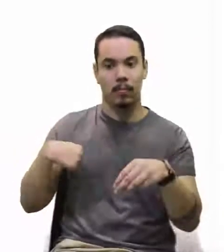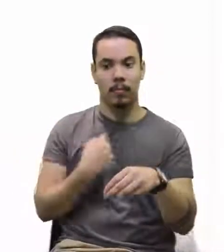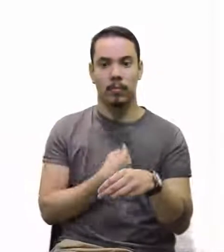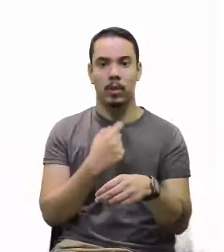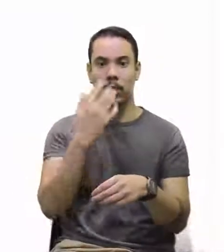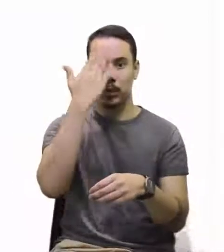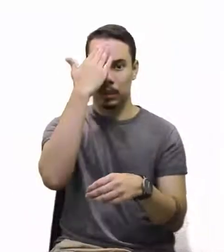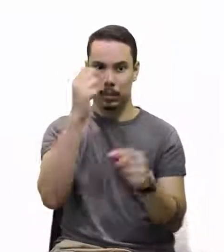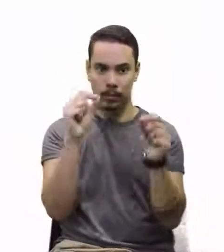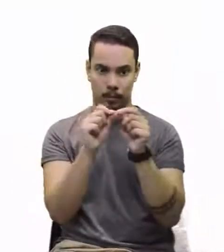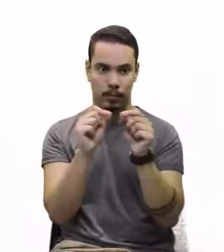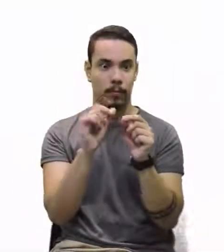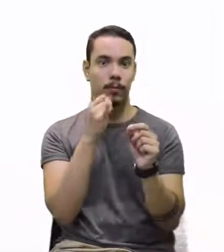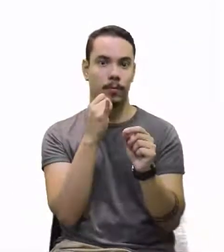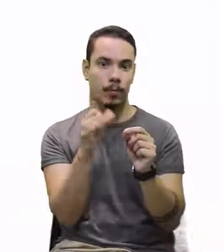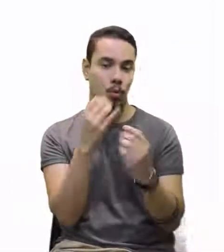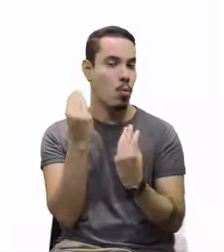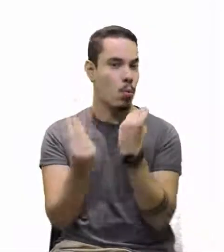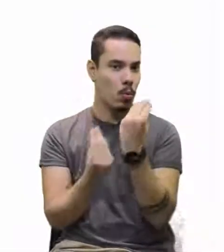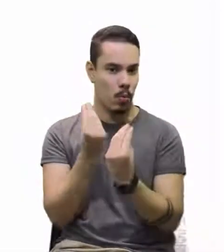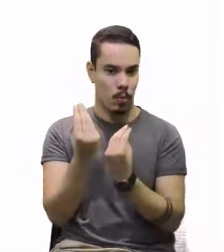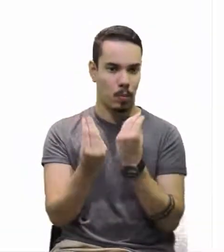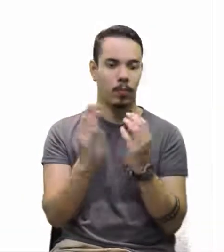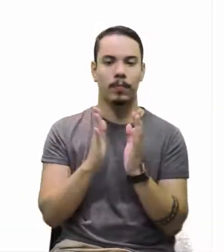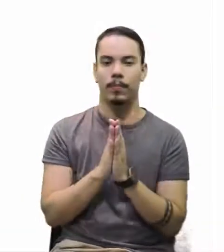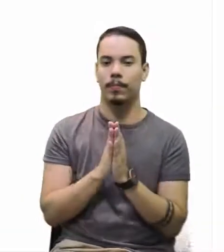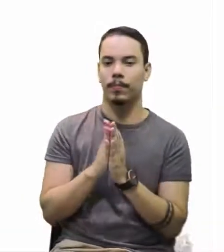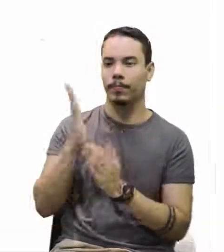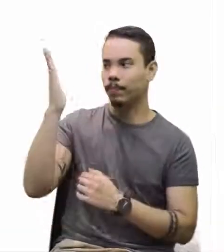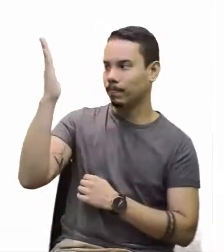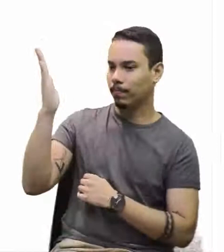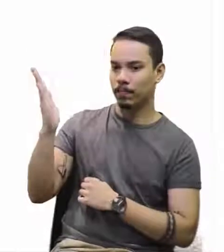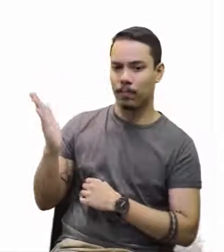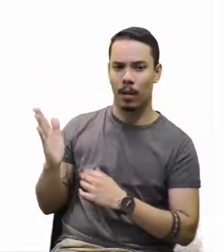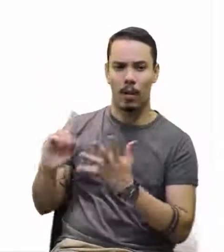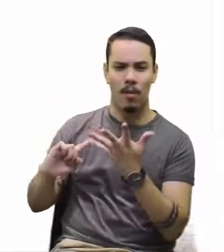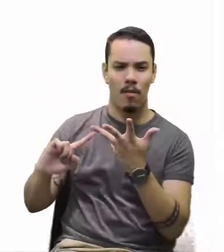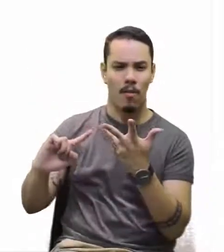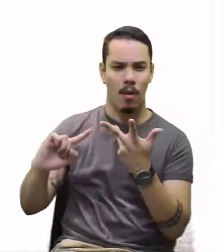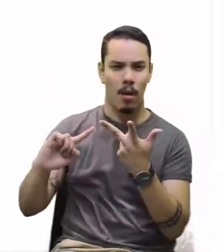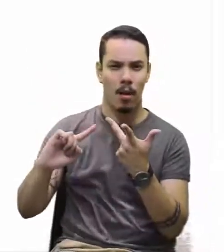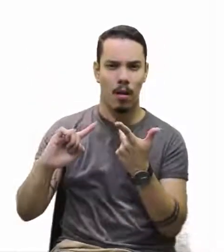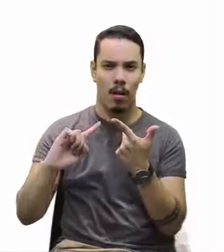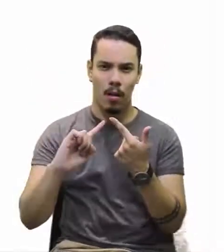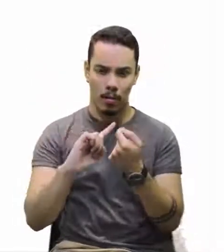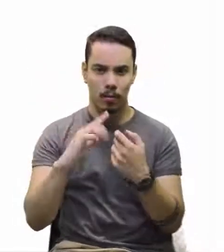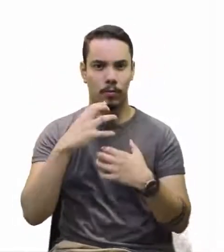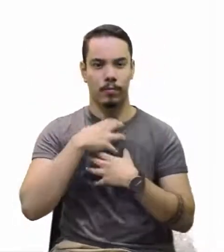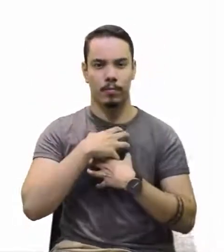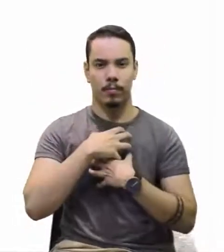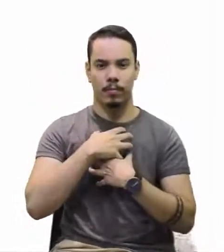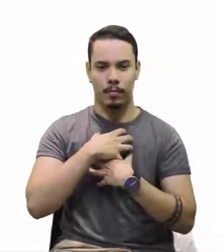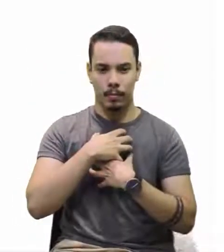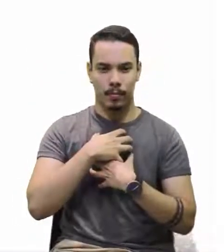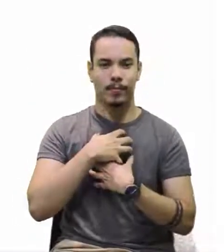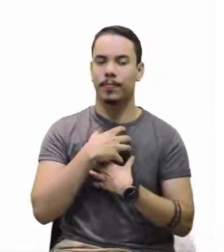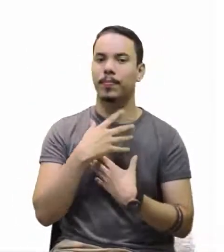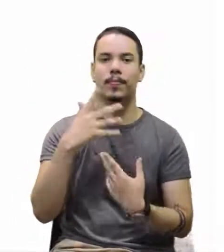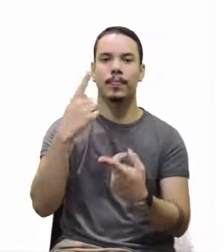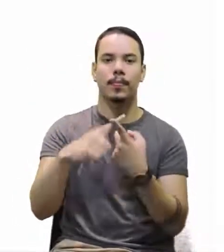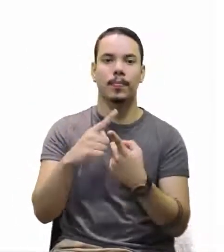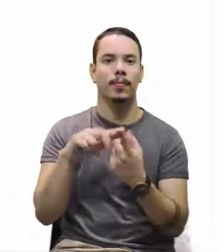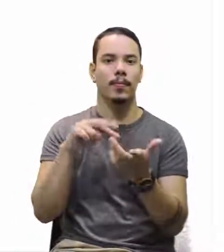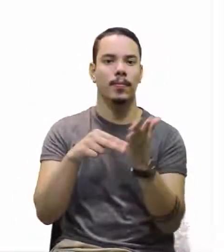armazenamento de energia. Olha aí, nós temos vários tipos de indutores, né? De várias maneiras. Olha aqui, ó. Isso aqui vai